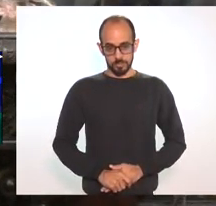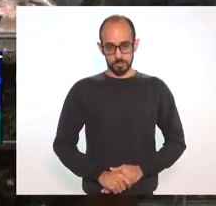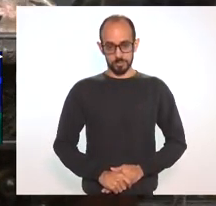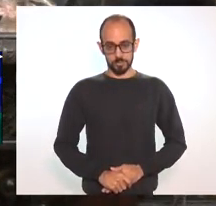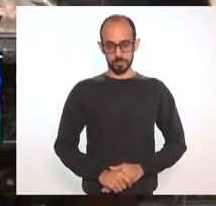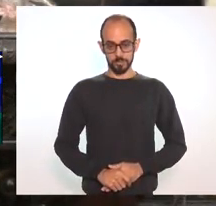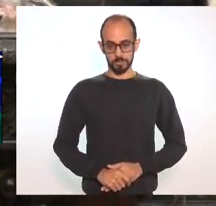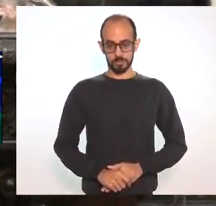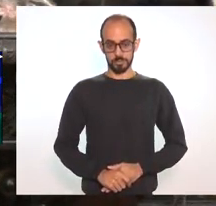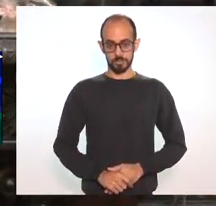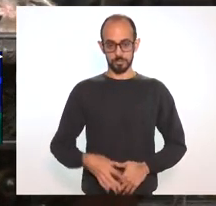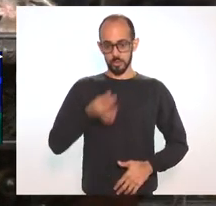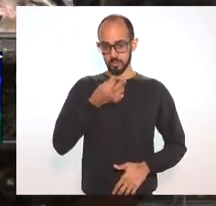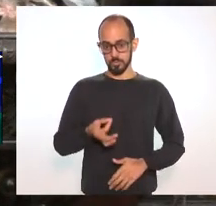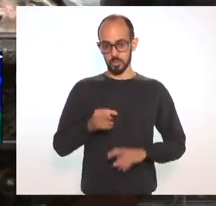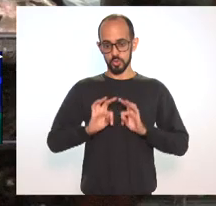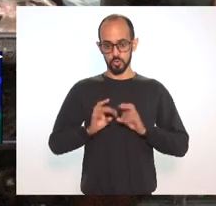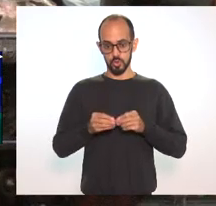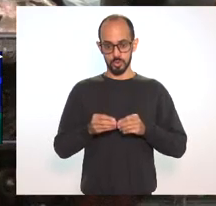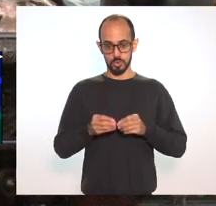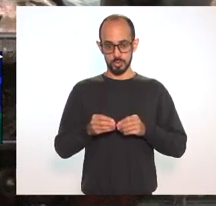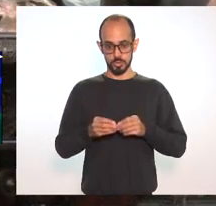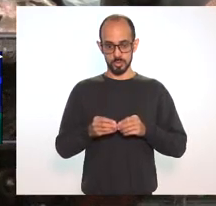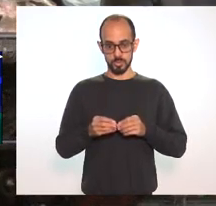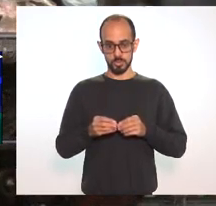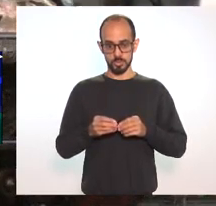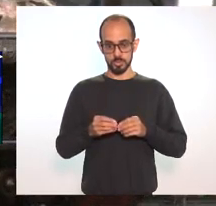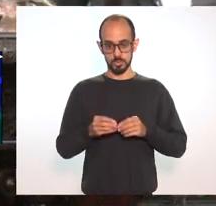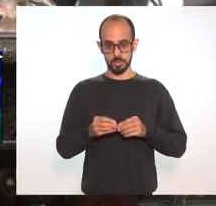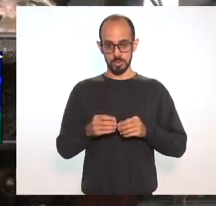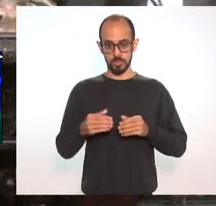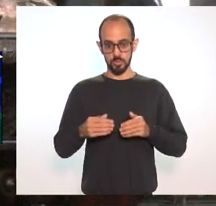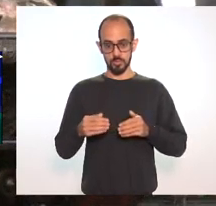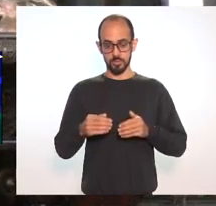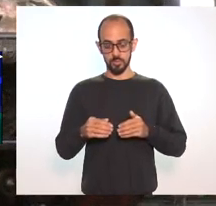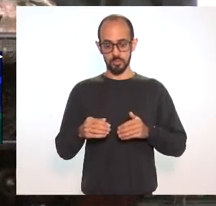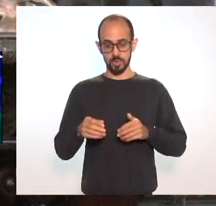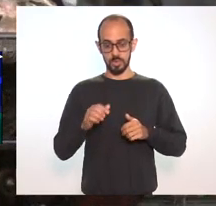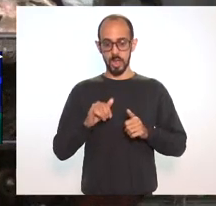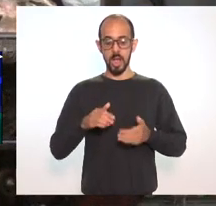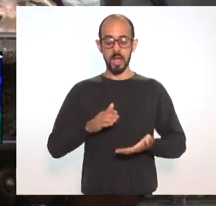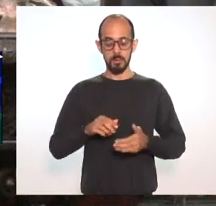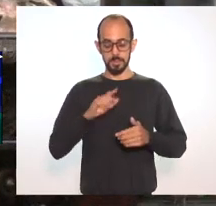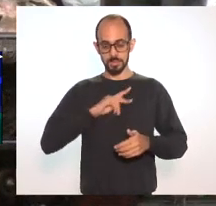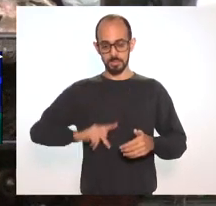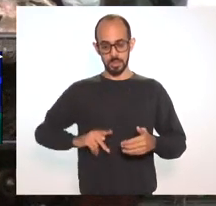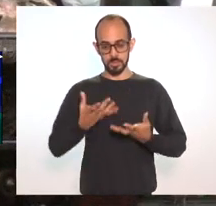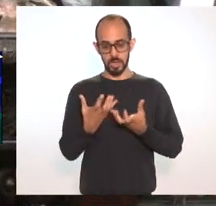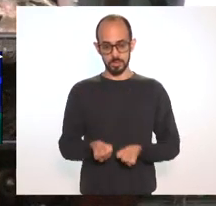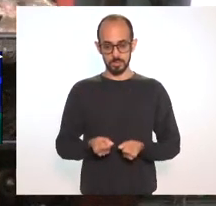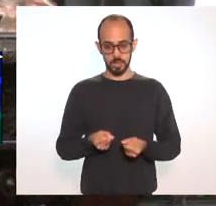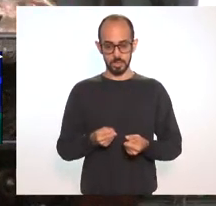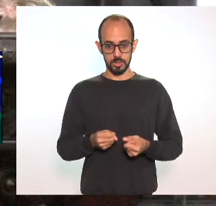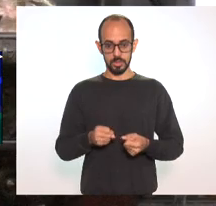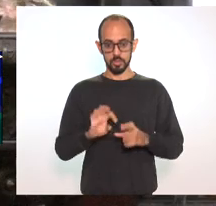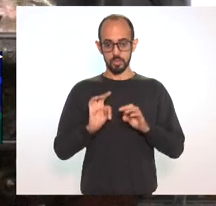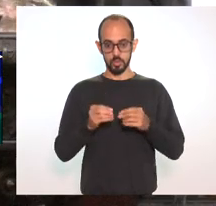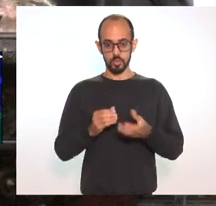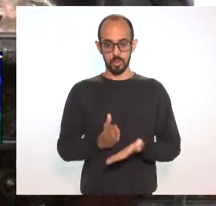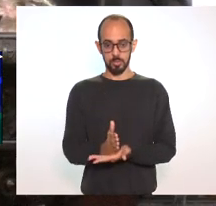Com os pareceres emitidos, em votação, o substitutivo da Comissão de Constituição e Justiça, que a presidência defere. Senhores que aprovam, permaneçam como